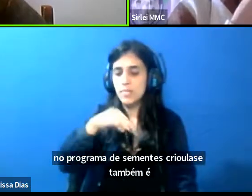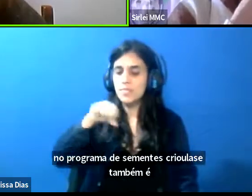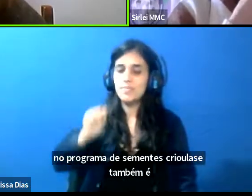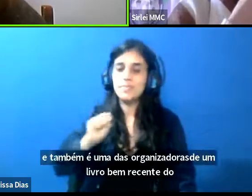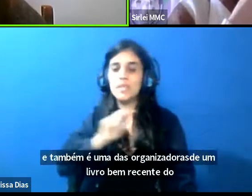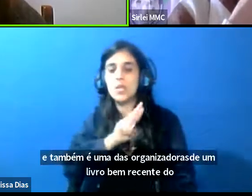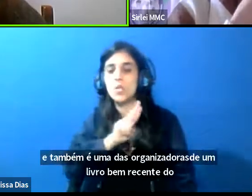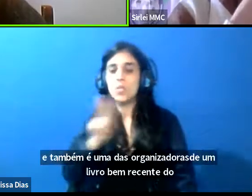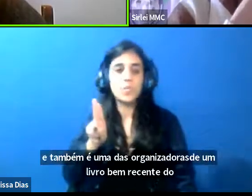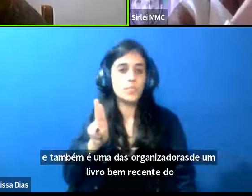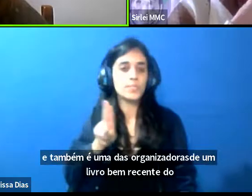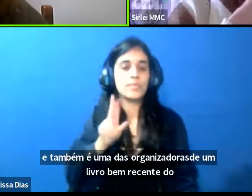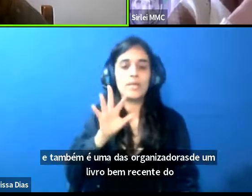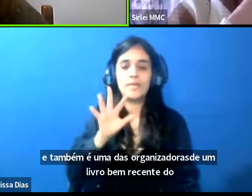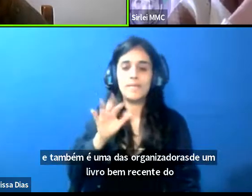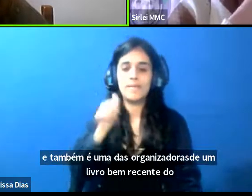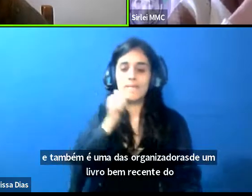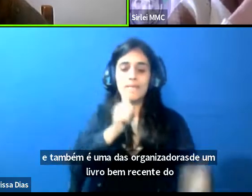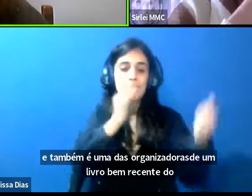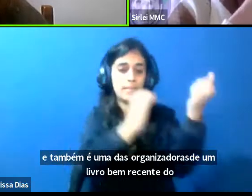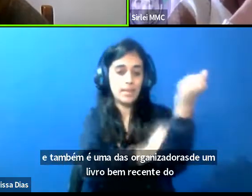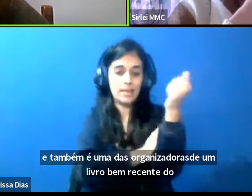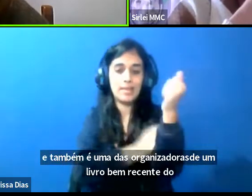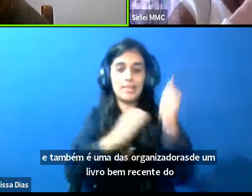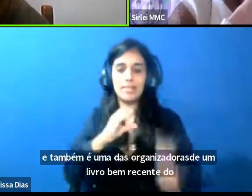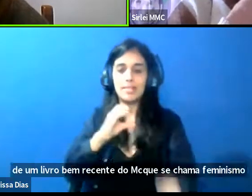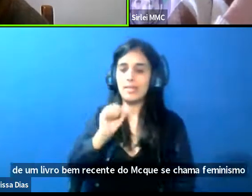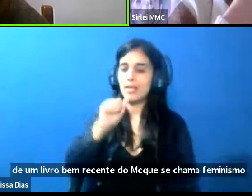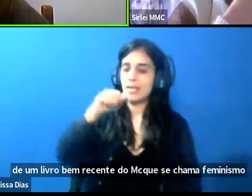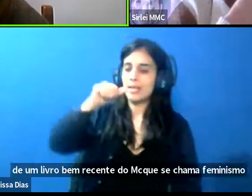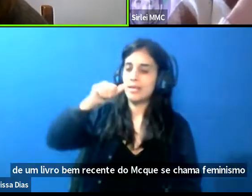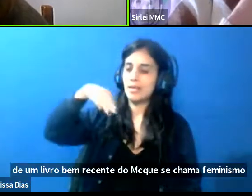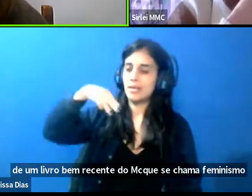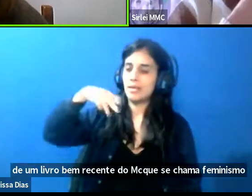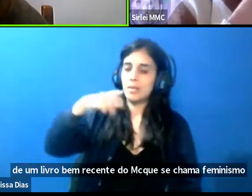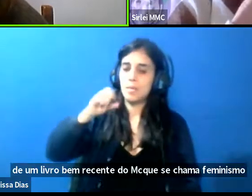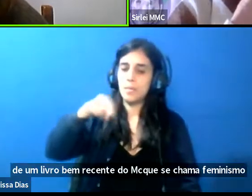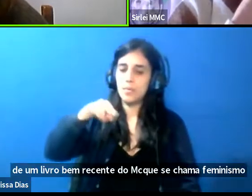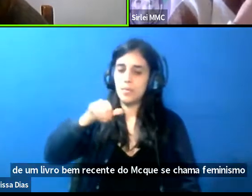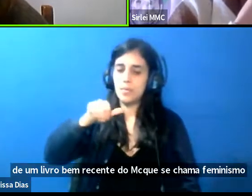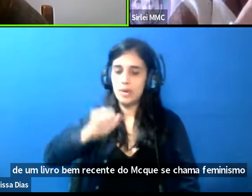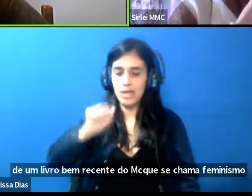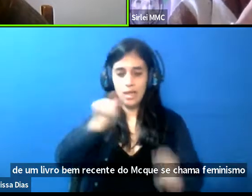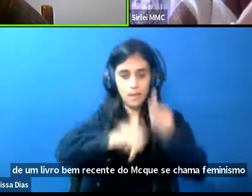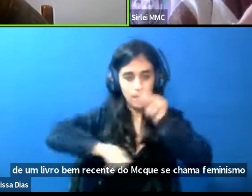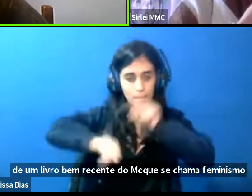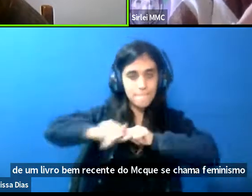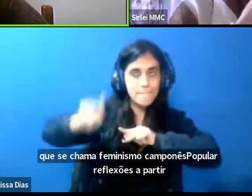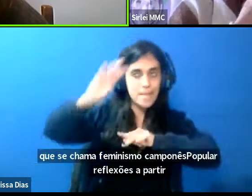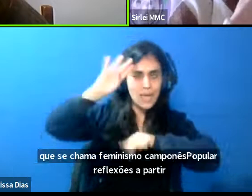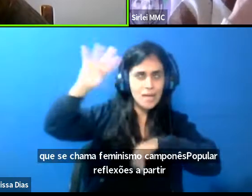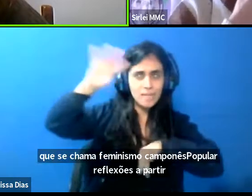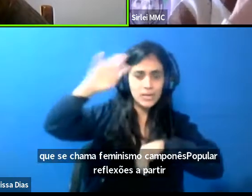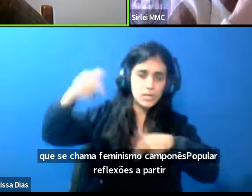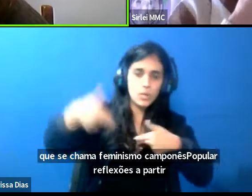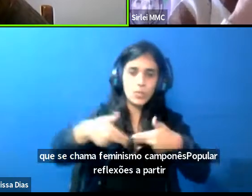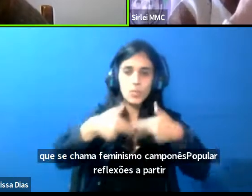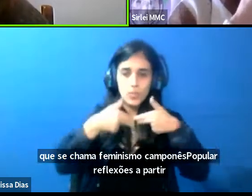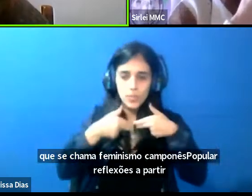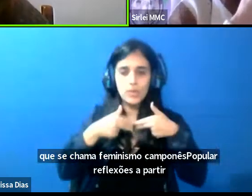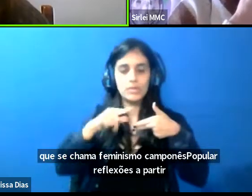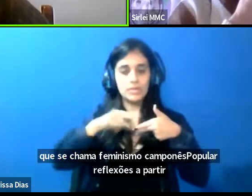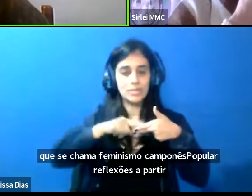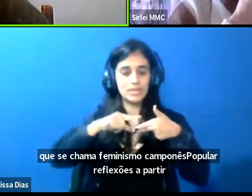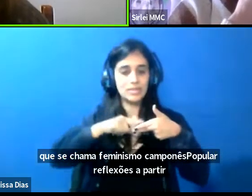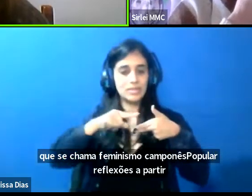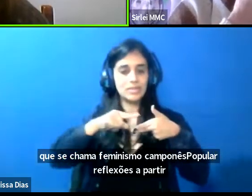chama Feminismo Camponês Popular, Reflexões a partir de experiências do movimento de mulheres camponesas.